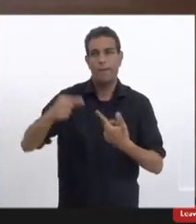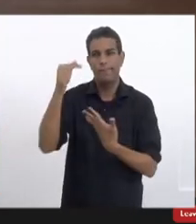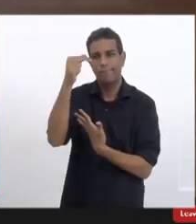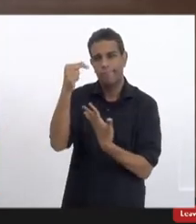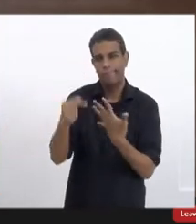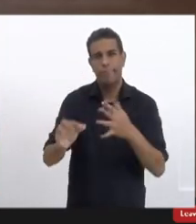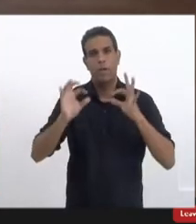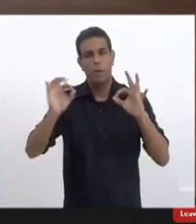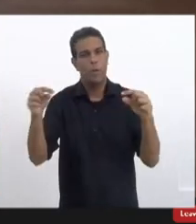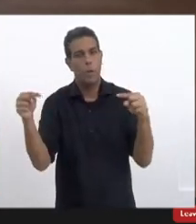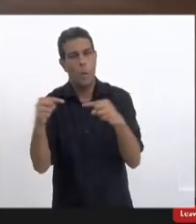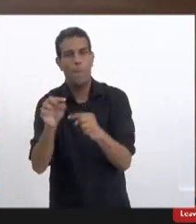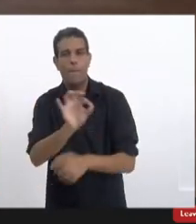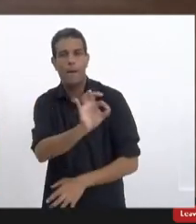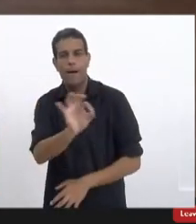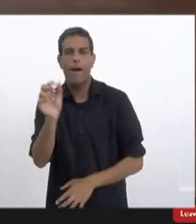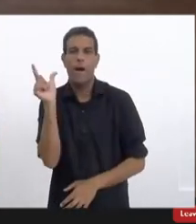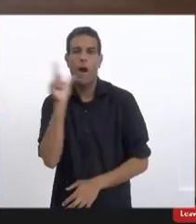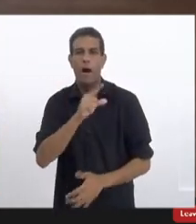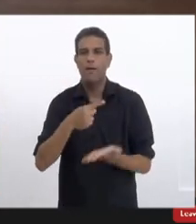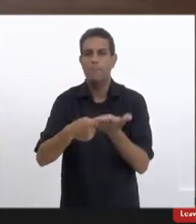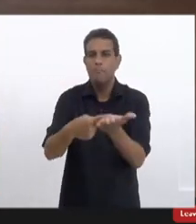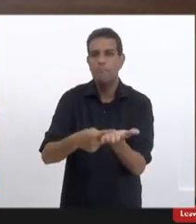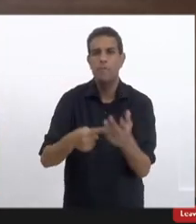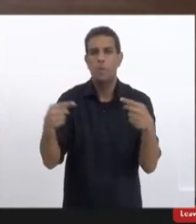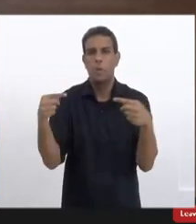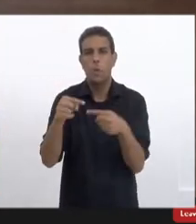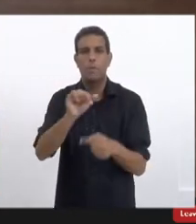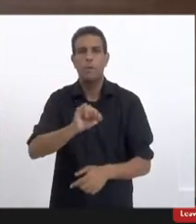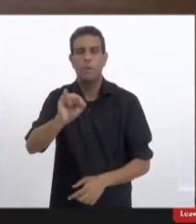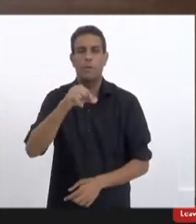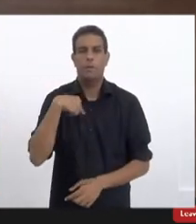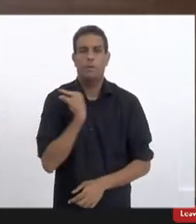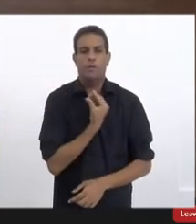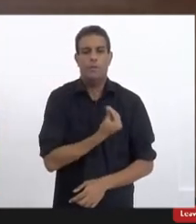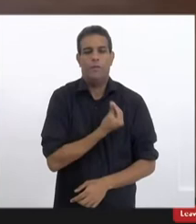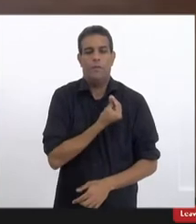super complexo, né? Super importante para a nossa sociedade.